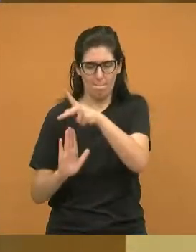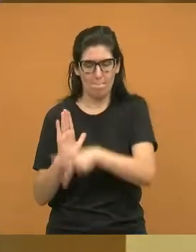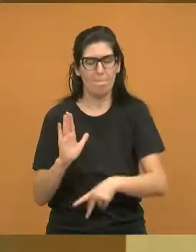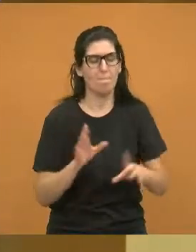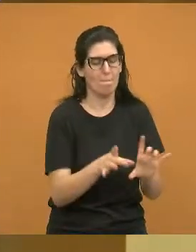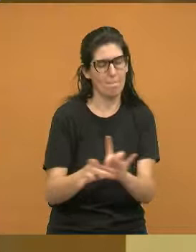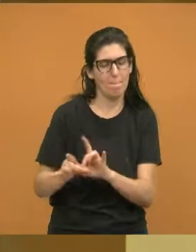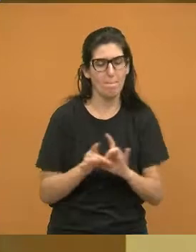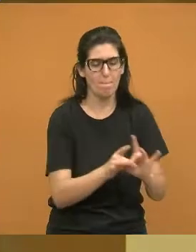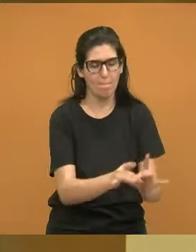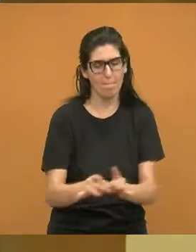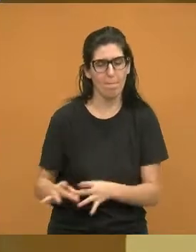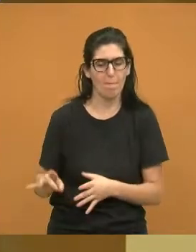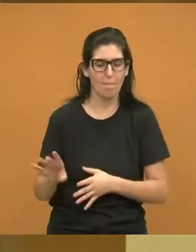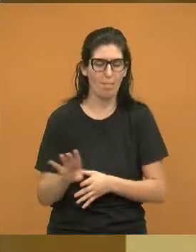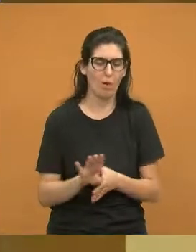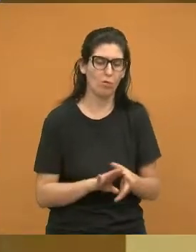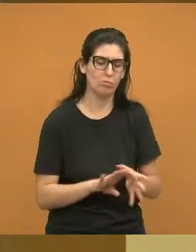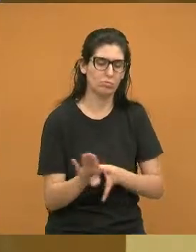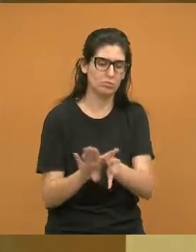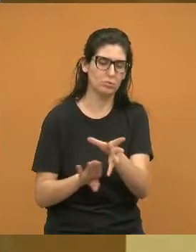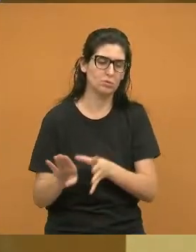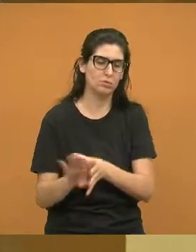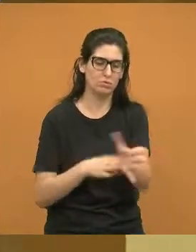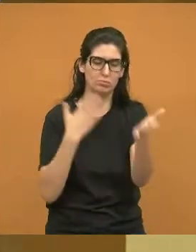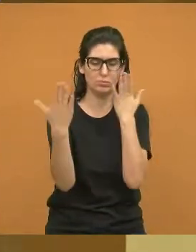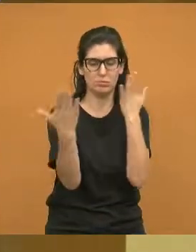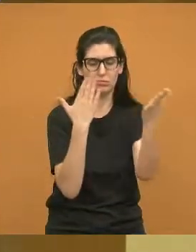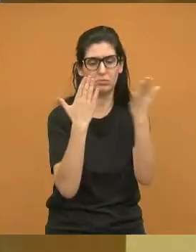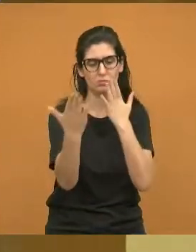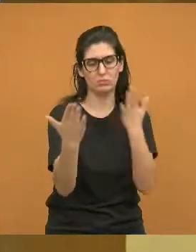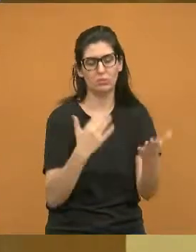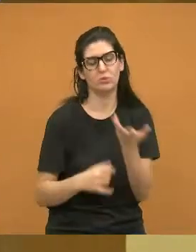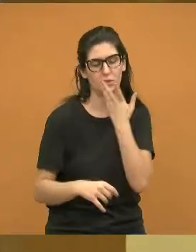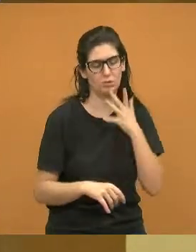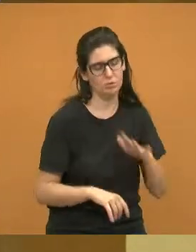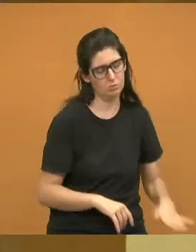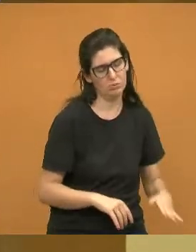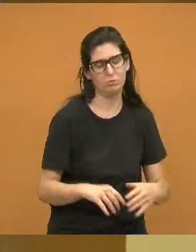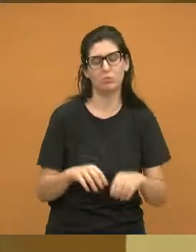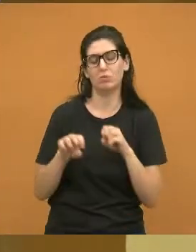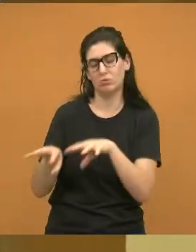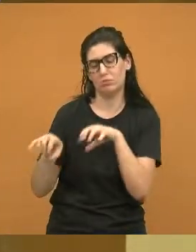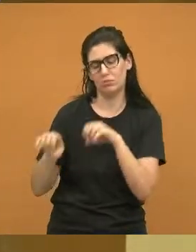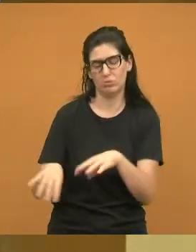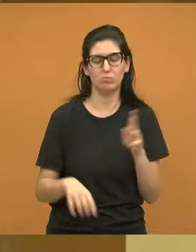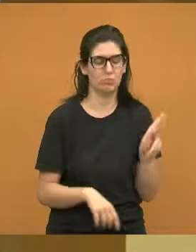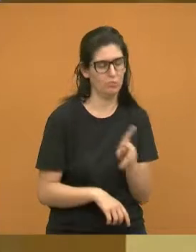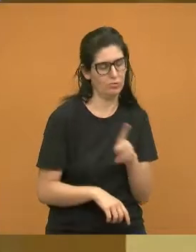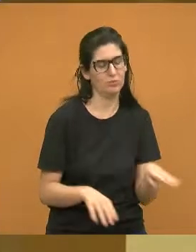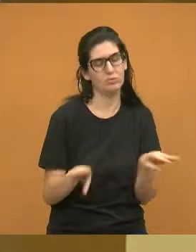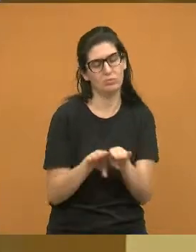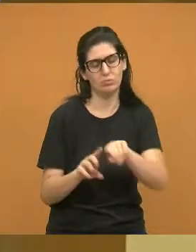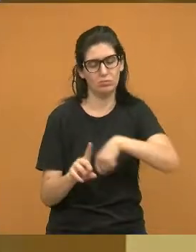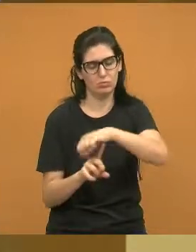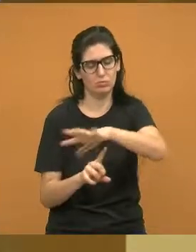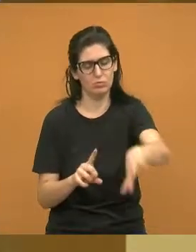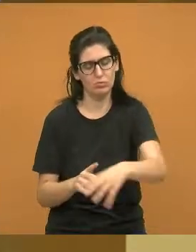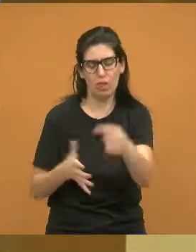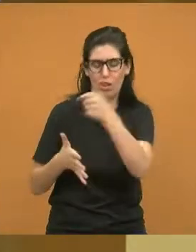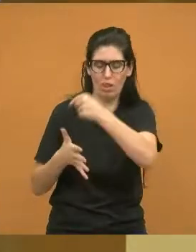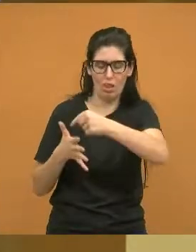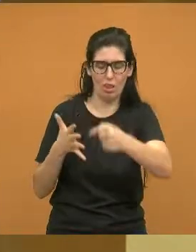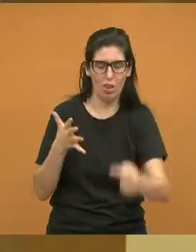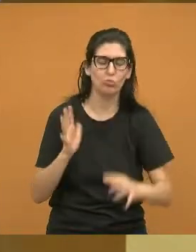Tutelar, o CMDCA, a Secretaria Municipal de Saúde, a Secretaria Municipal de Educação, de Assistência Social, para que a